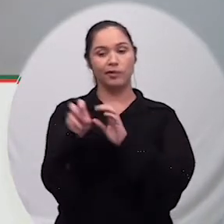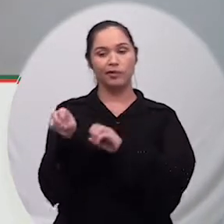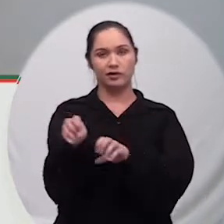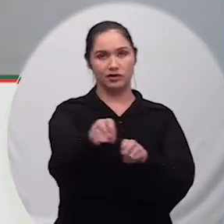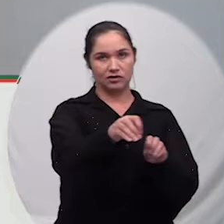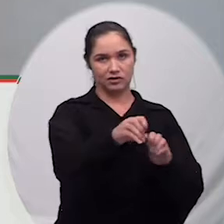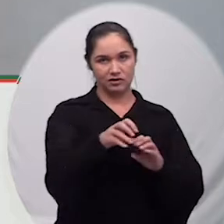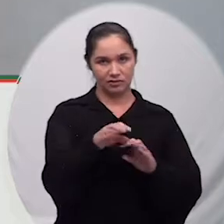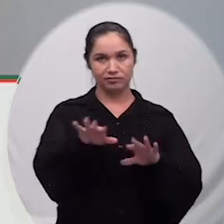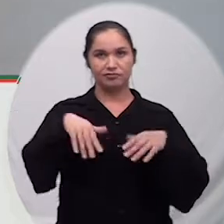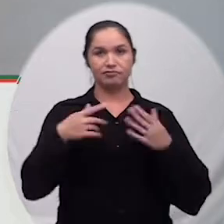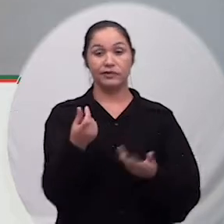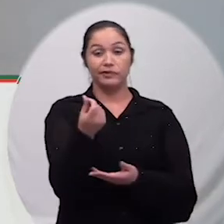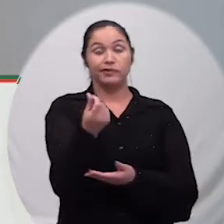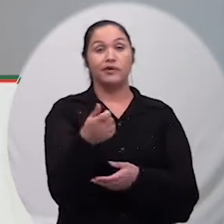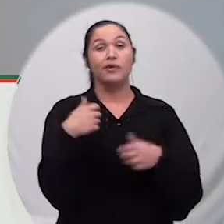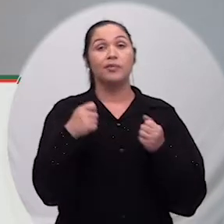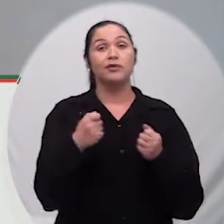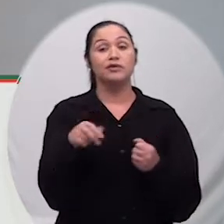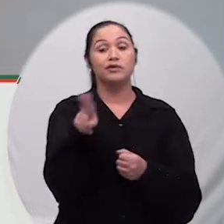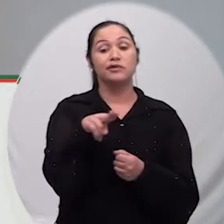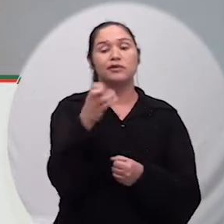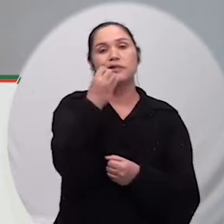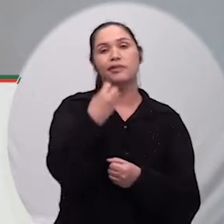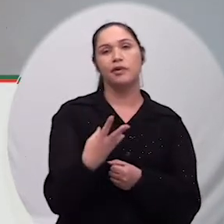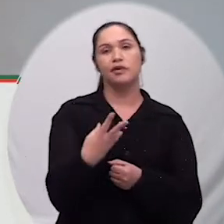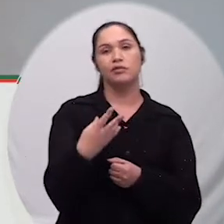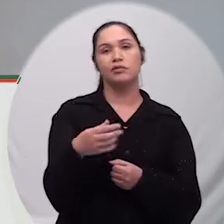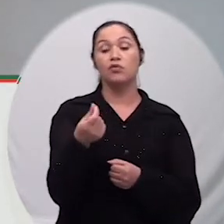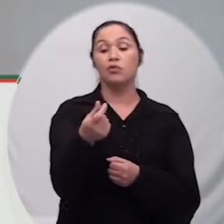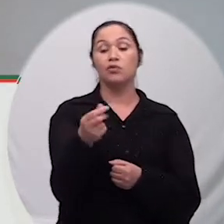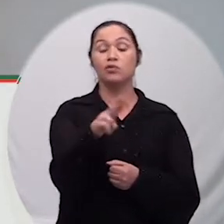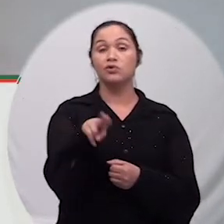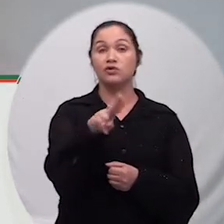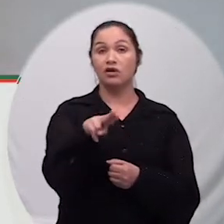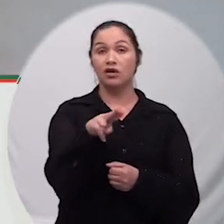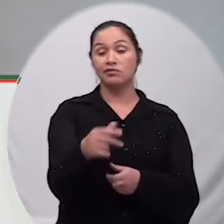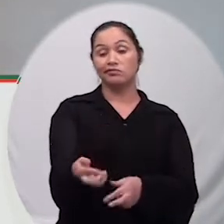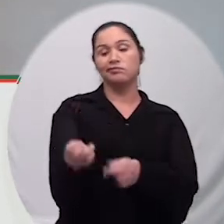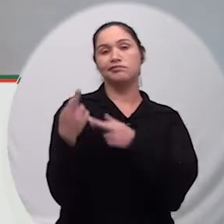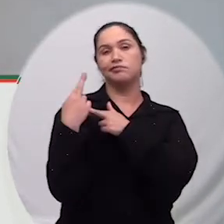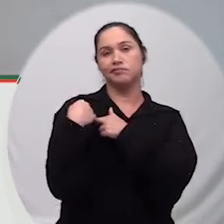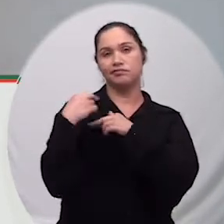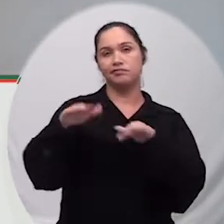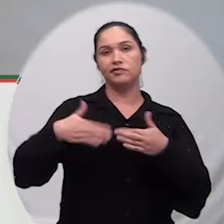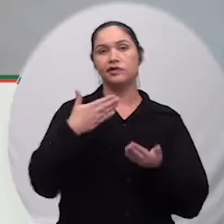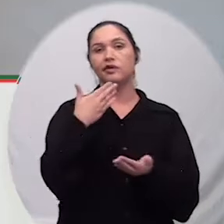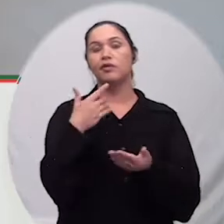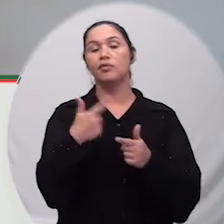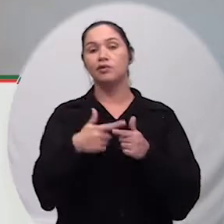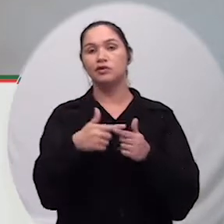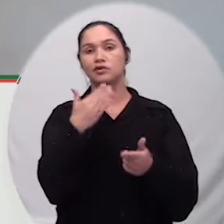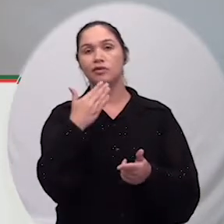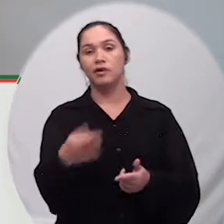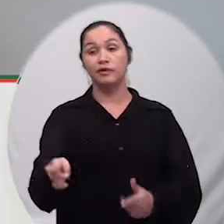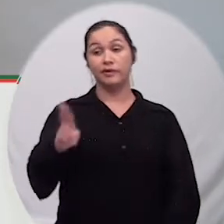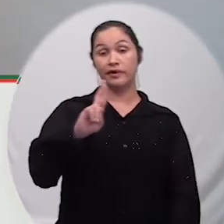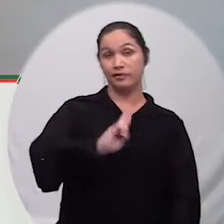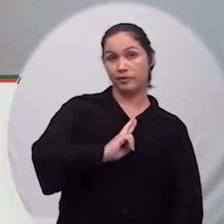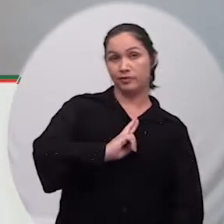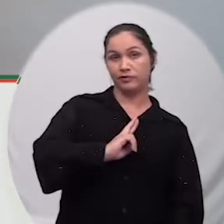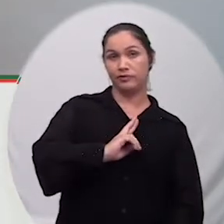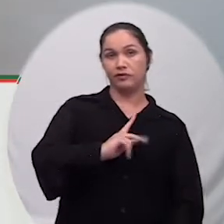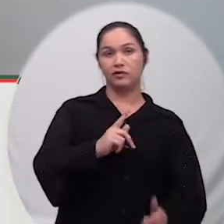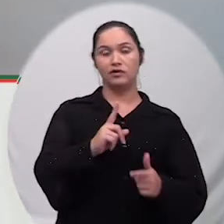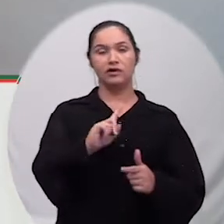né, que ela deve ser muito bem utilizada, né, logicamente, e com responsabilidade também. Então por isso que a gente está querendo esse requerimento, né? Muito mais se tratando de dinheiro